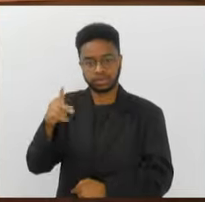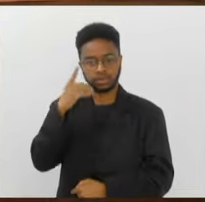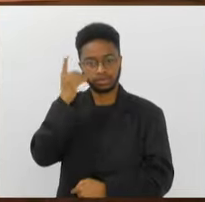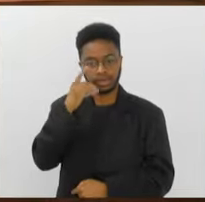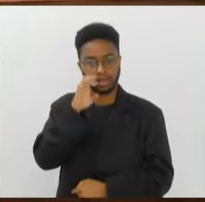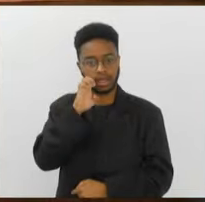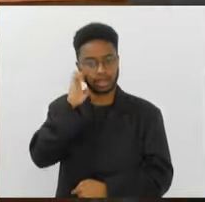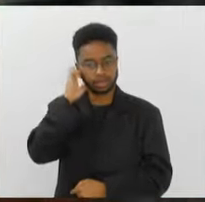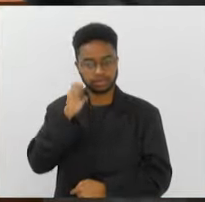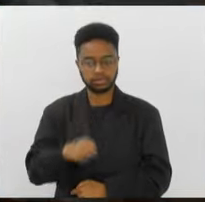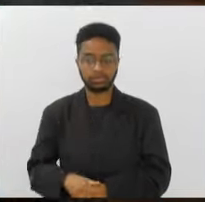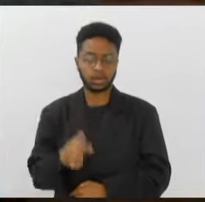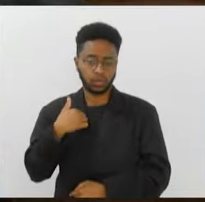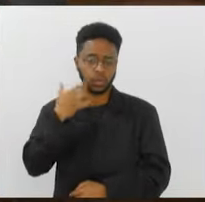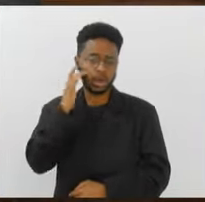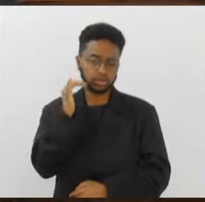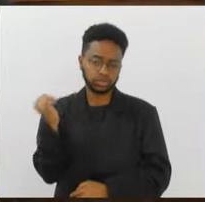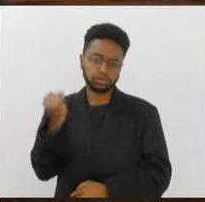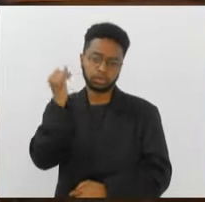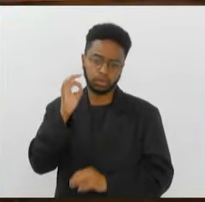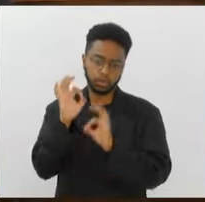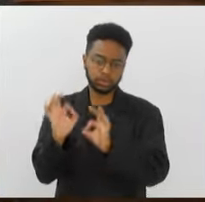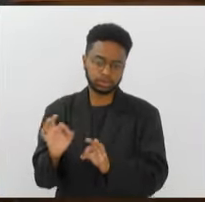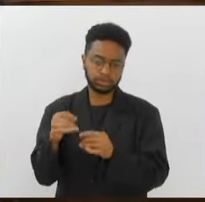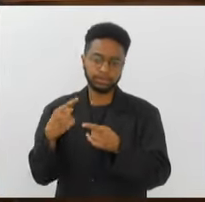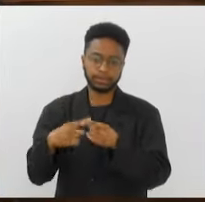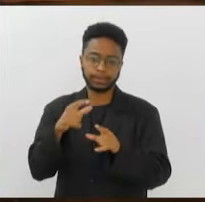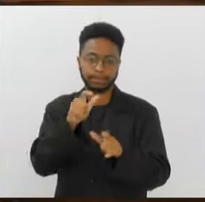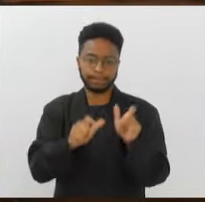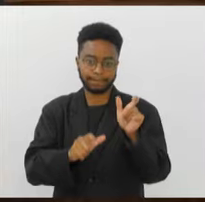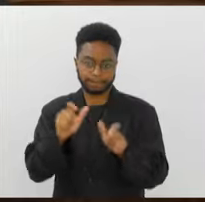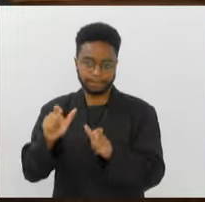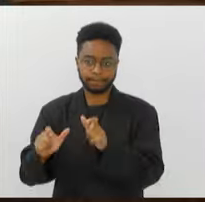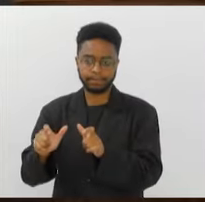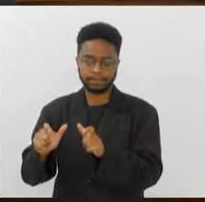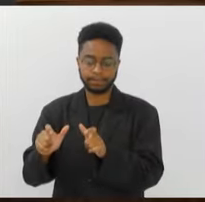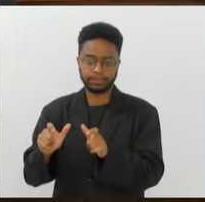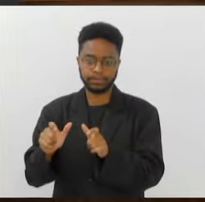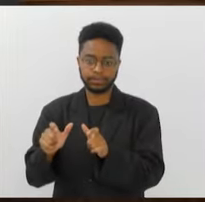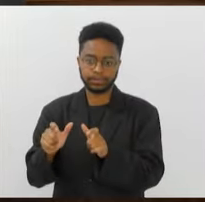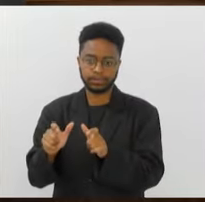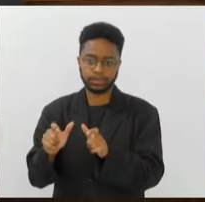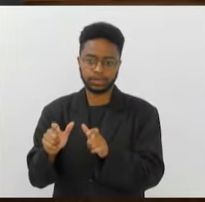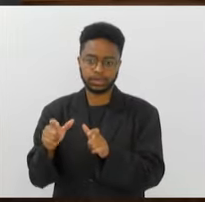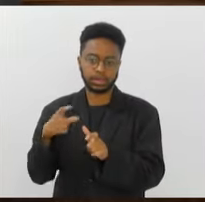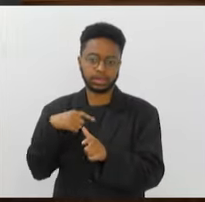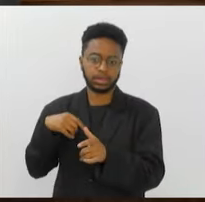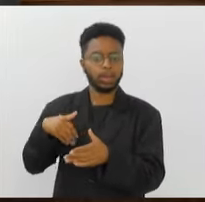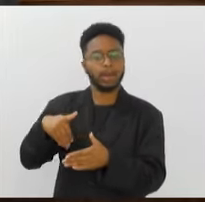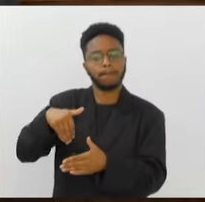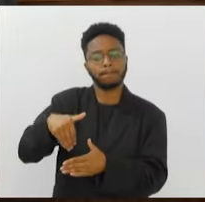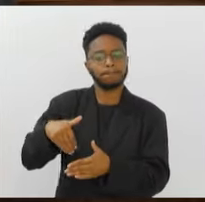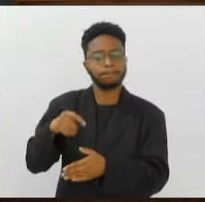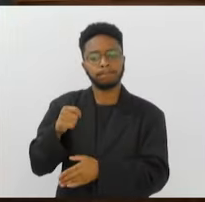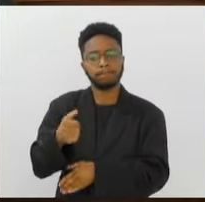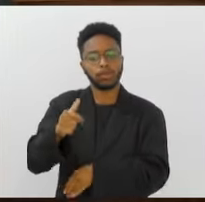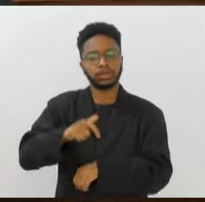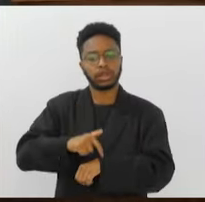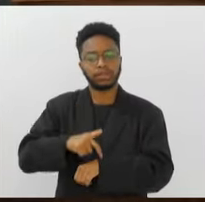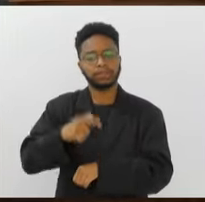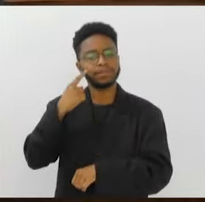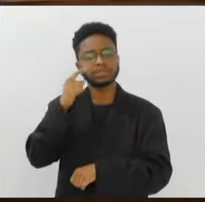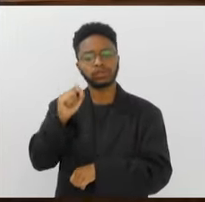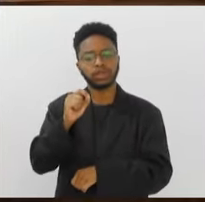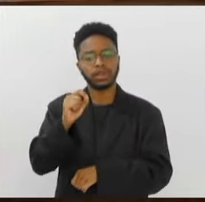Takimoto. Acho fundamental. As pessoas, deputada Élica, até pouco tempo achavam que esse problema de saúde mental, que isso